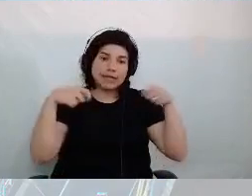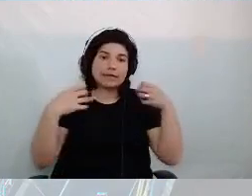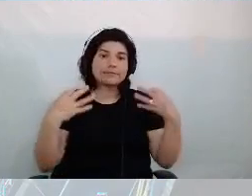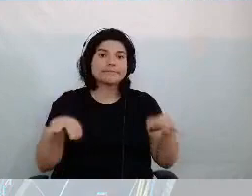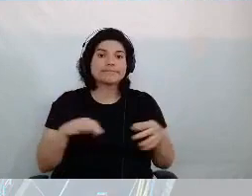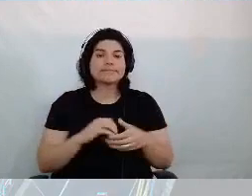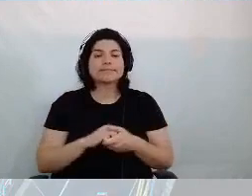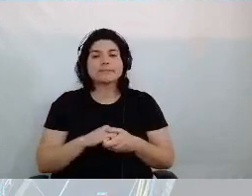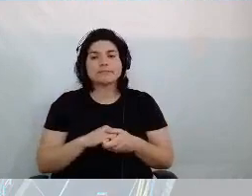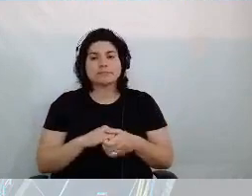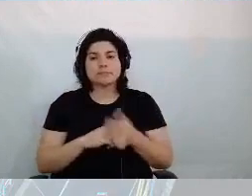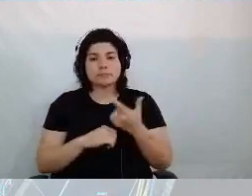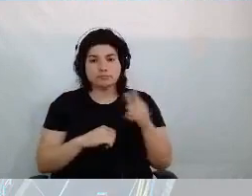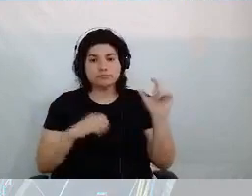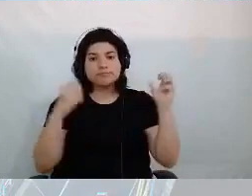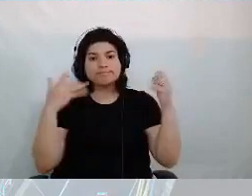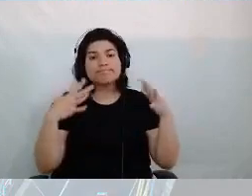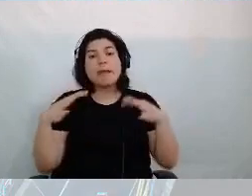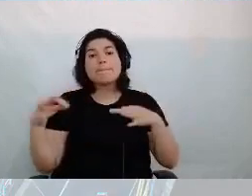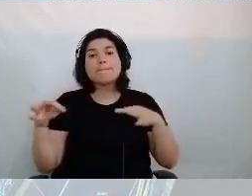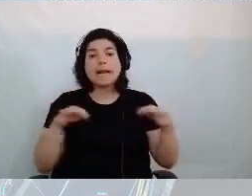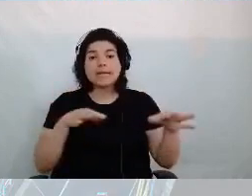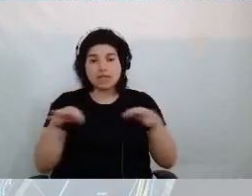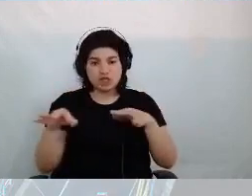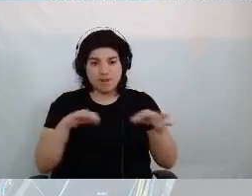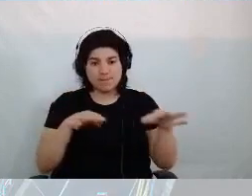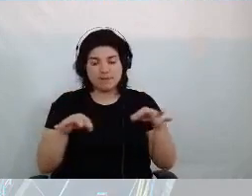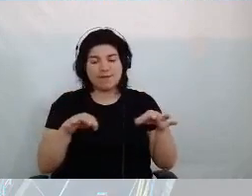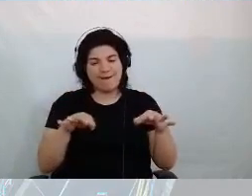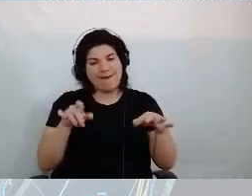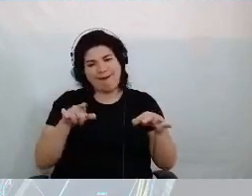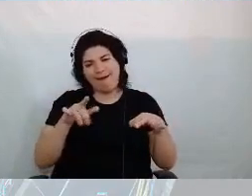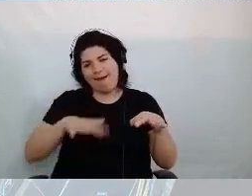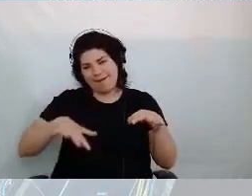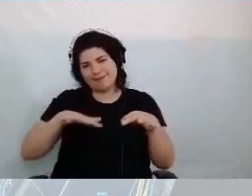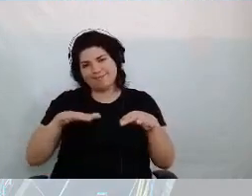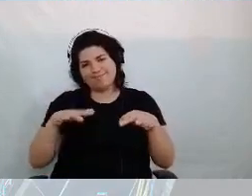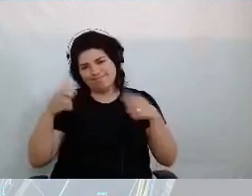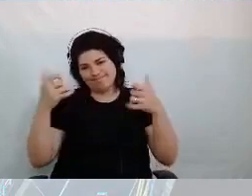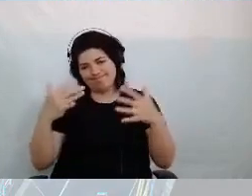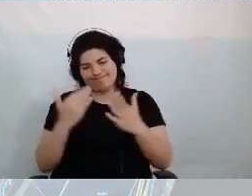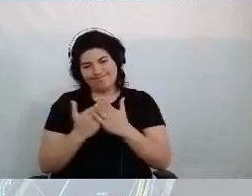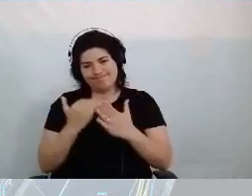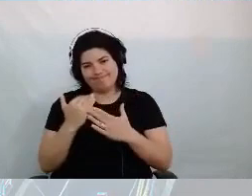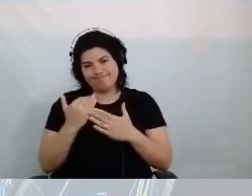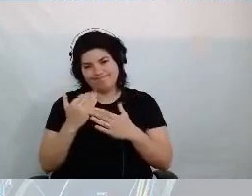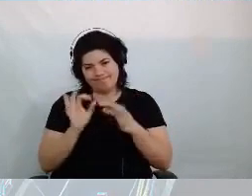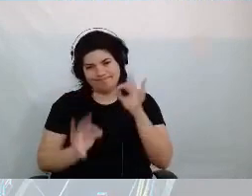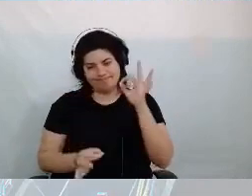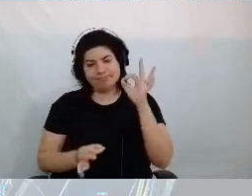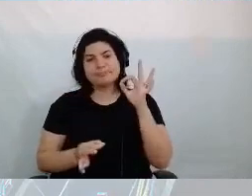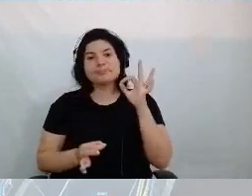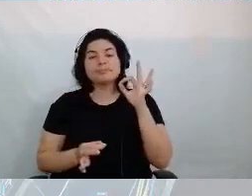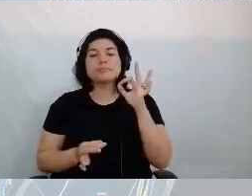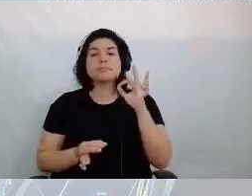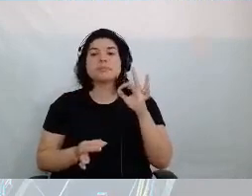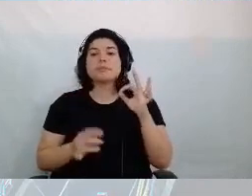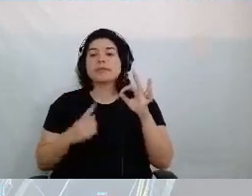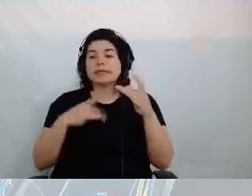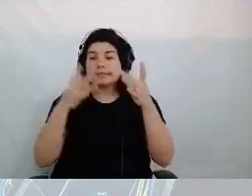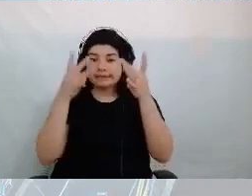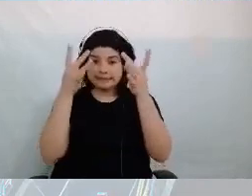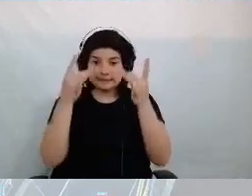Falando do planejamento, que é o pilar que eu comentei com vocês, que era um pouquinho maior, então, eu vou entrar mais em detalhes